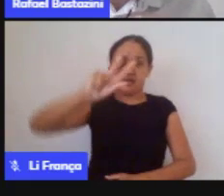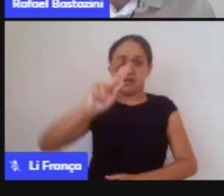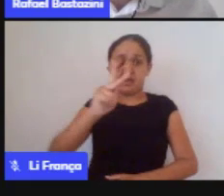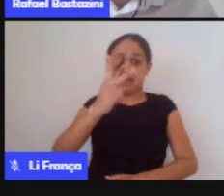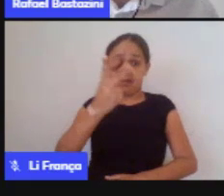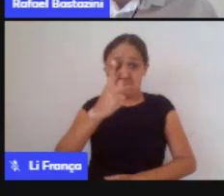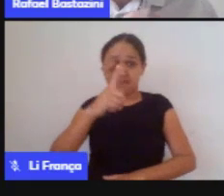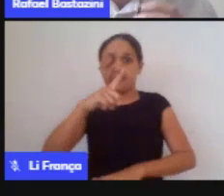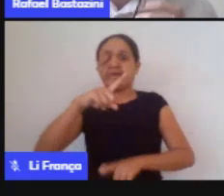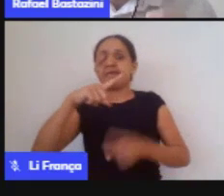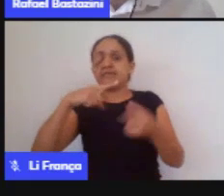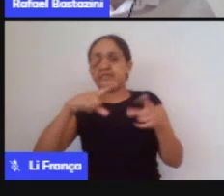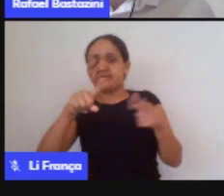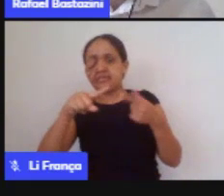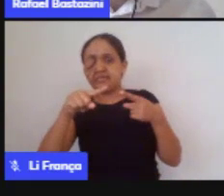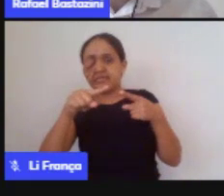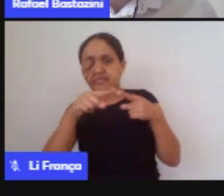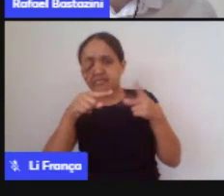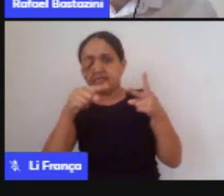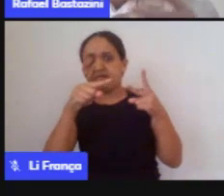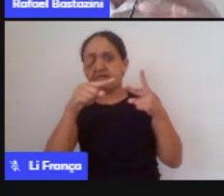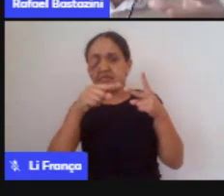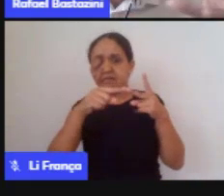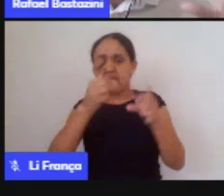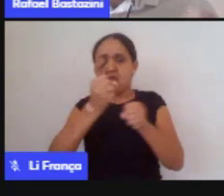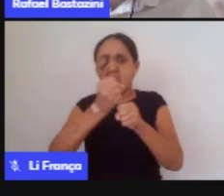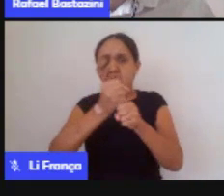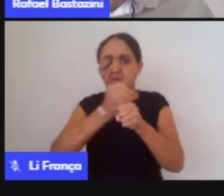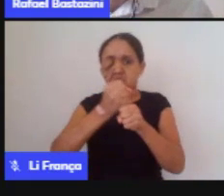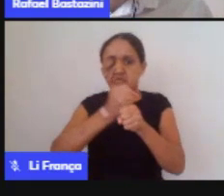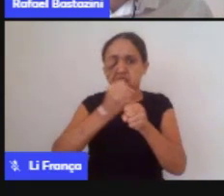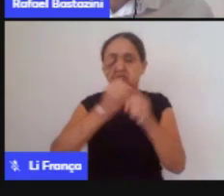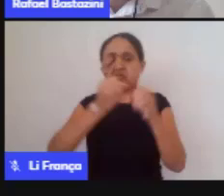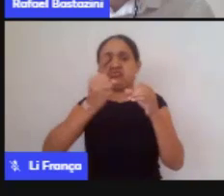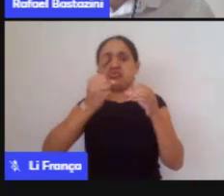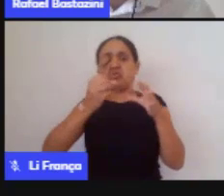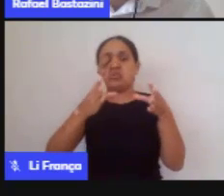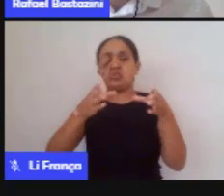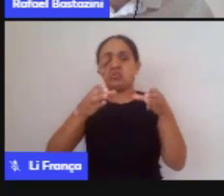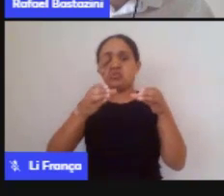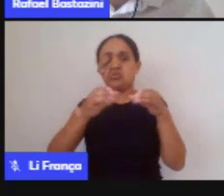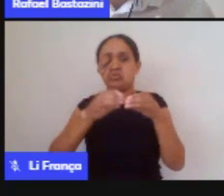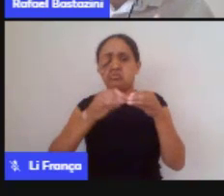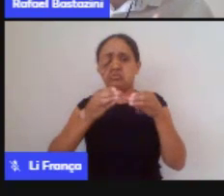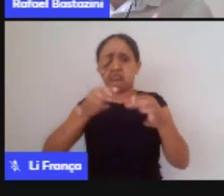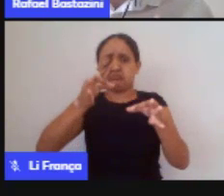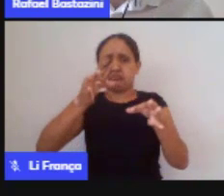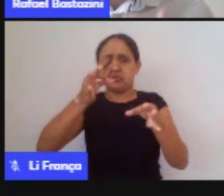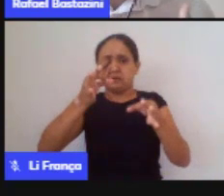gente teve a construção de um aparato jurídico que desse